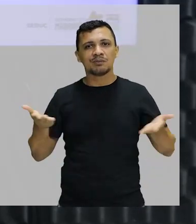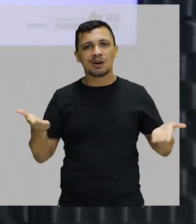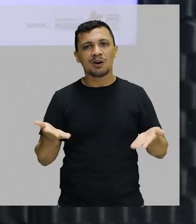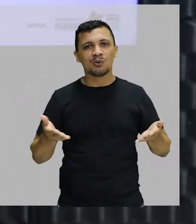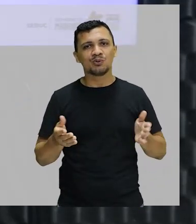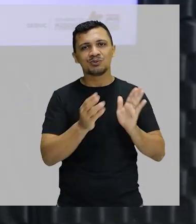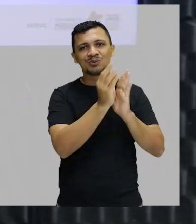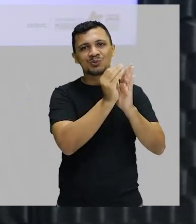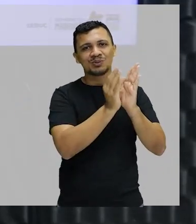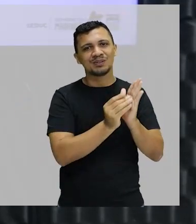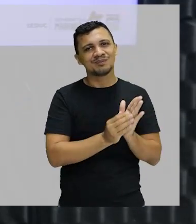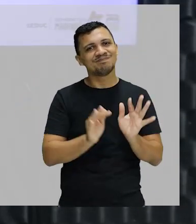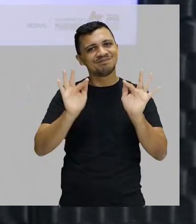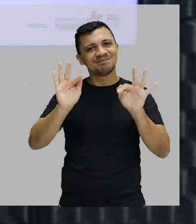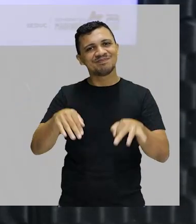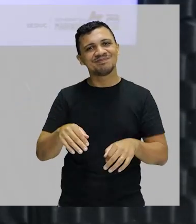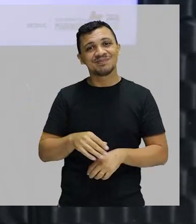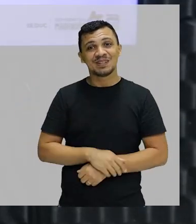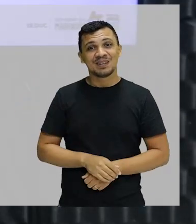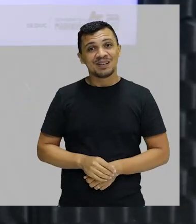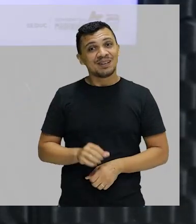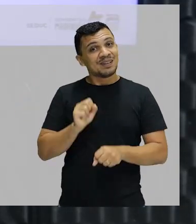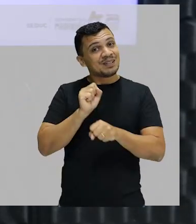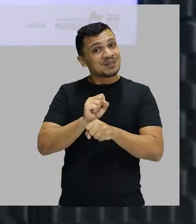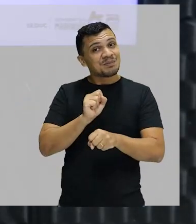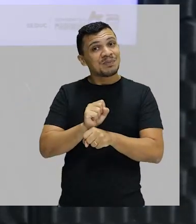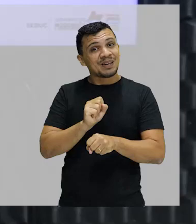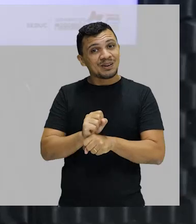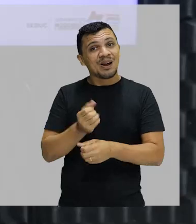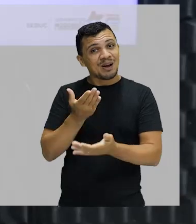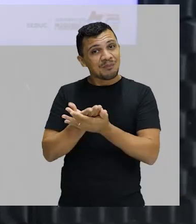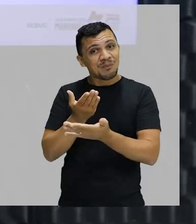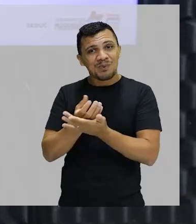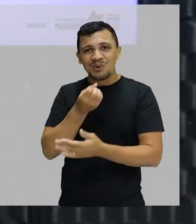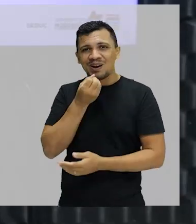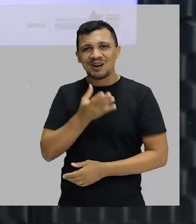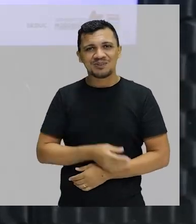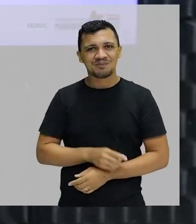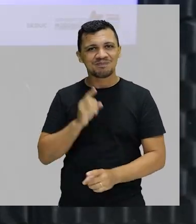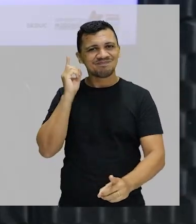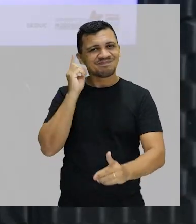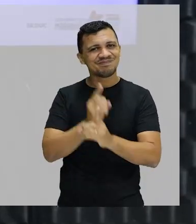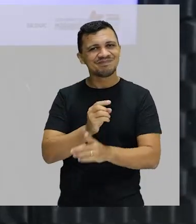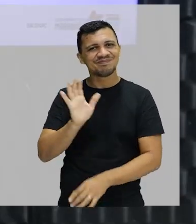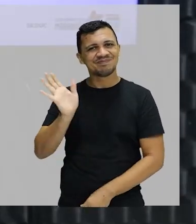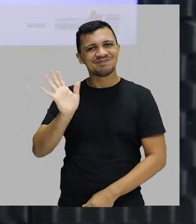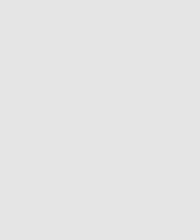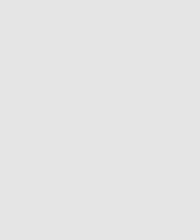conteúdo de Sociologia. Espero que a aula tenha sido boa para vocês e a gente se vê numa próxima. Tchau, tchau.